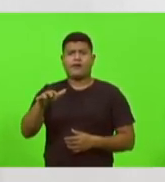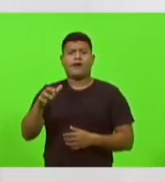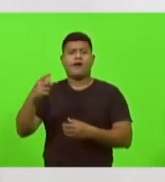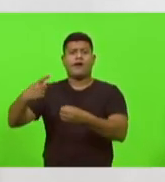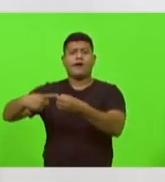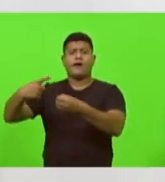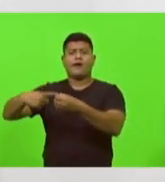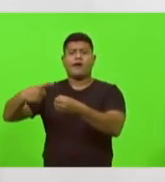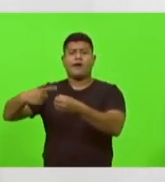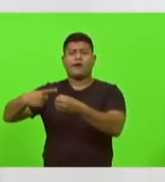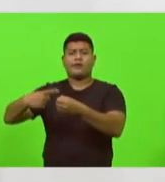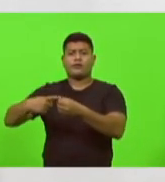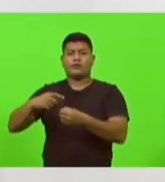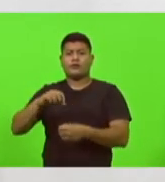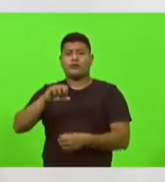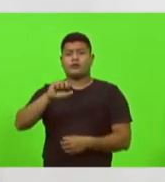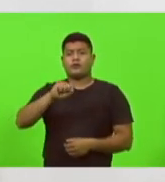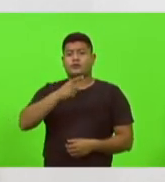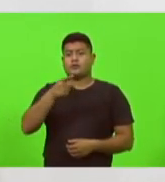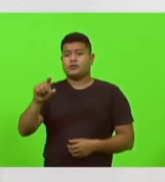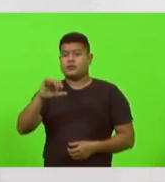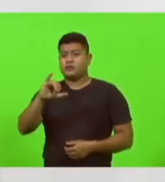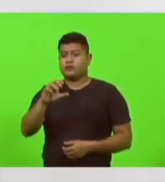de São José dos Cedros, no qual foi